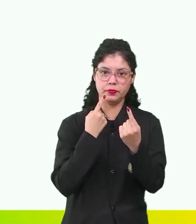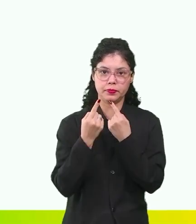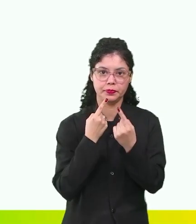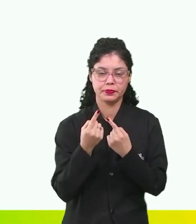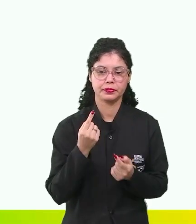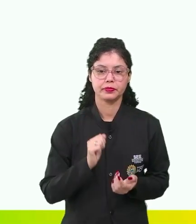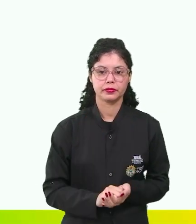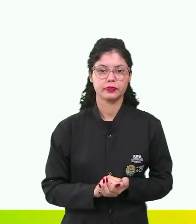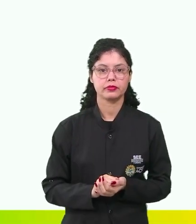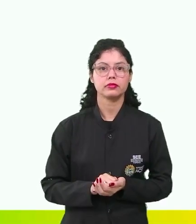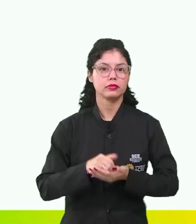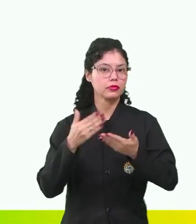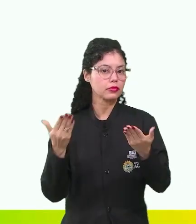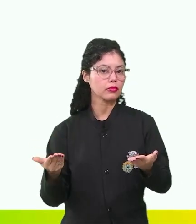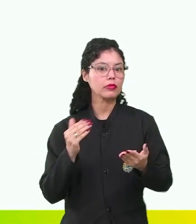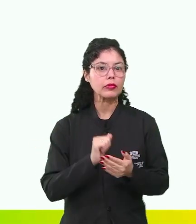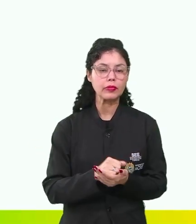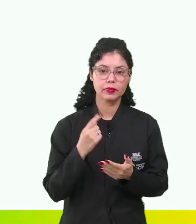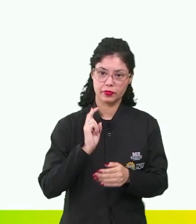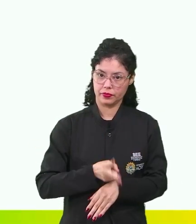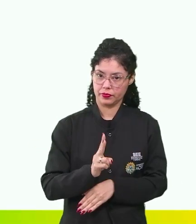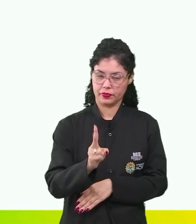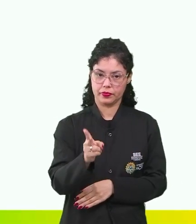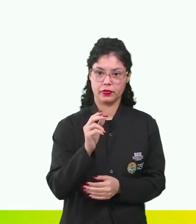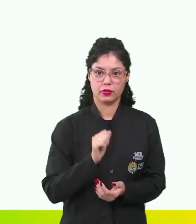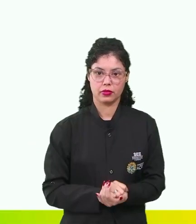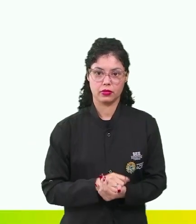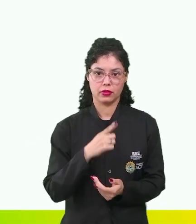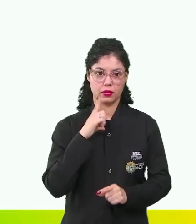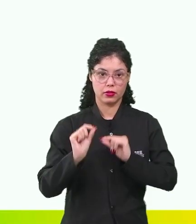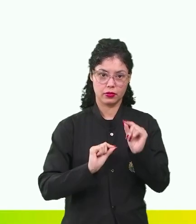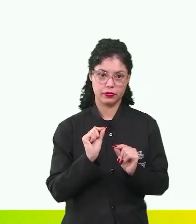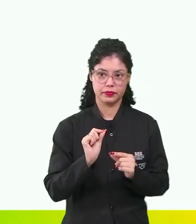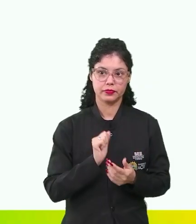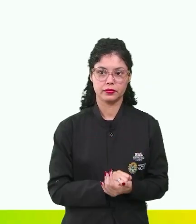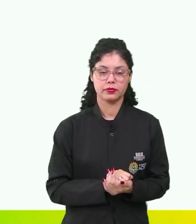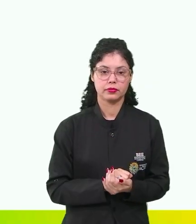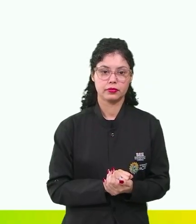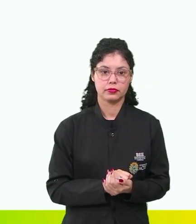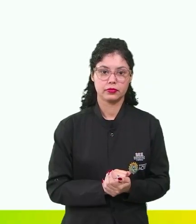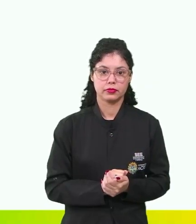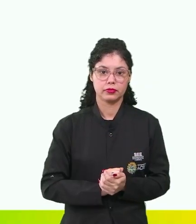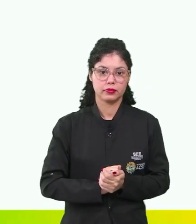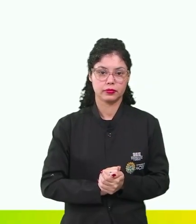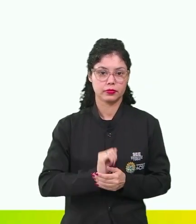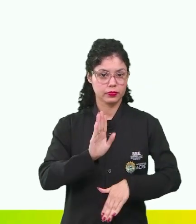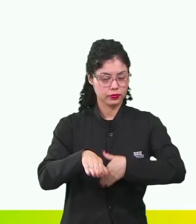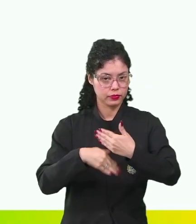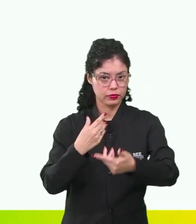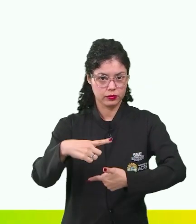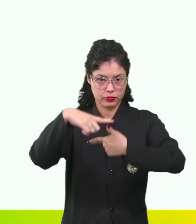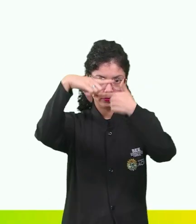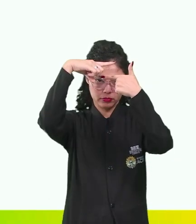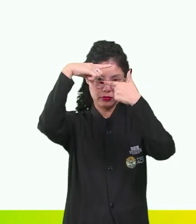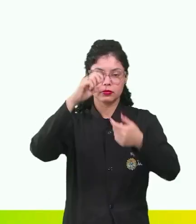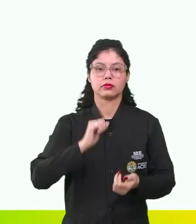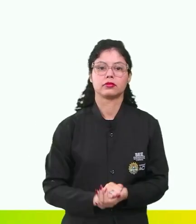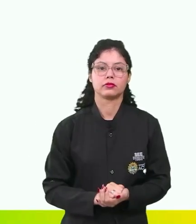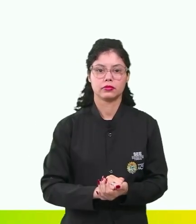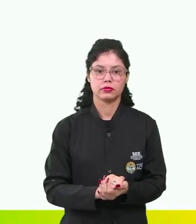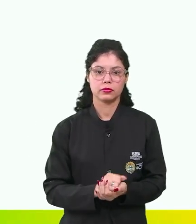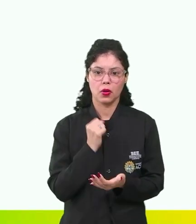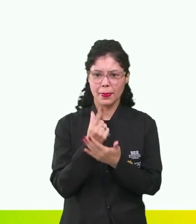conversa. Bom, então, na continuidade, temos o seguinte: pelo processo de alienação